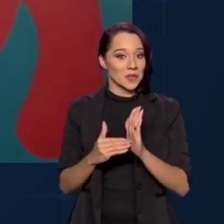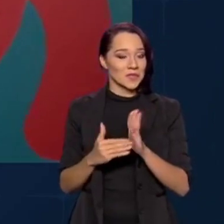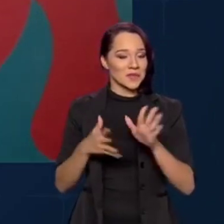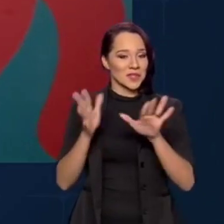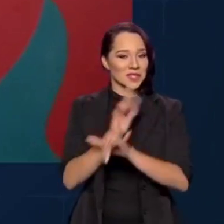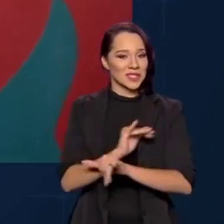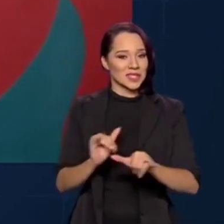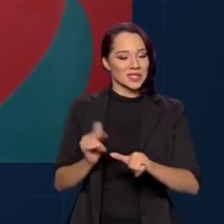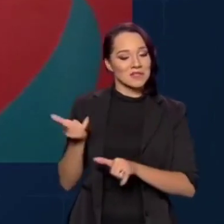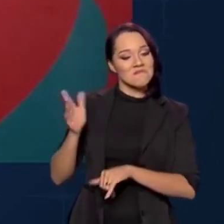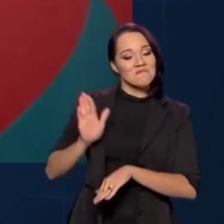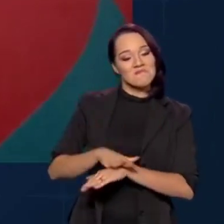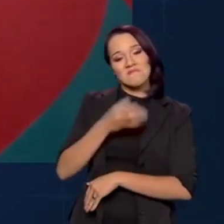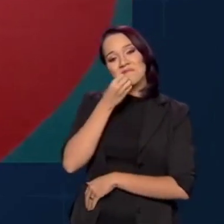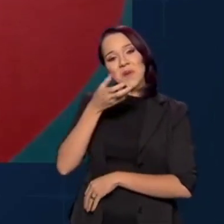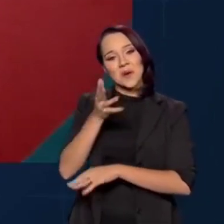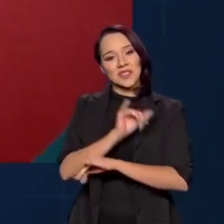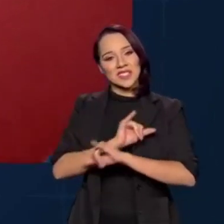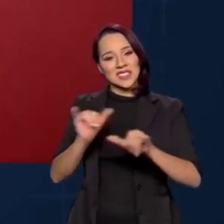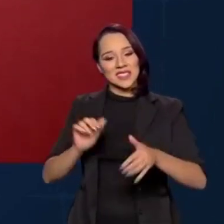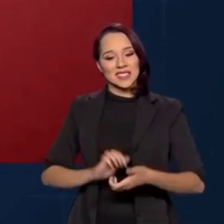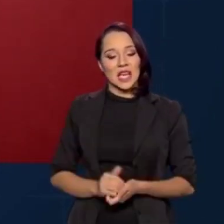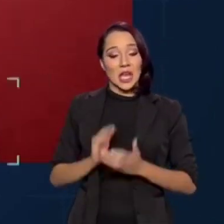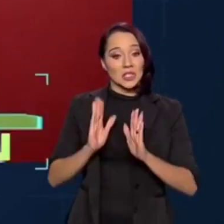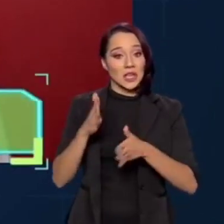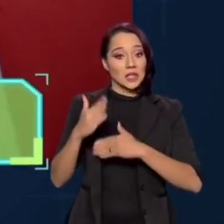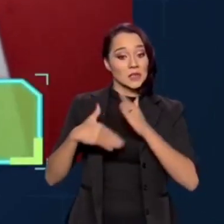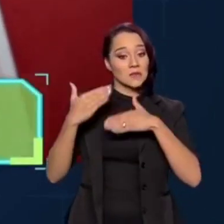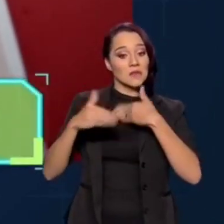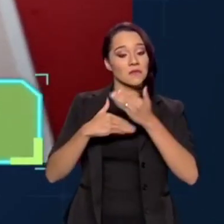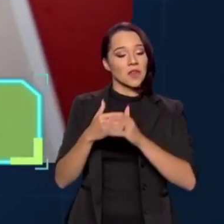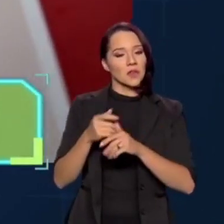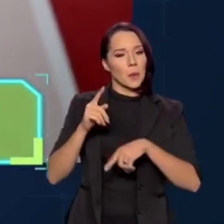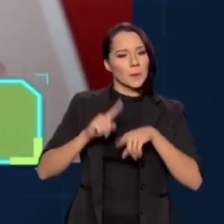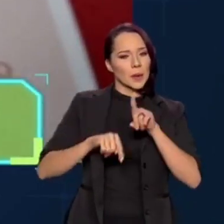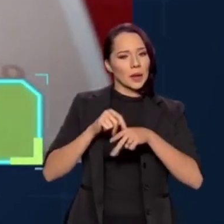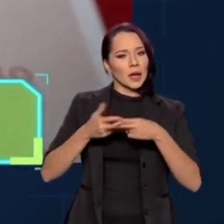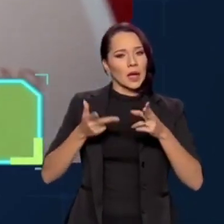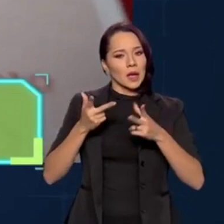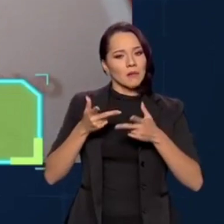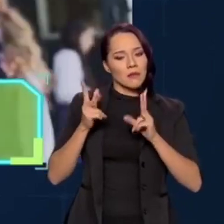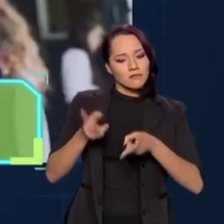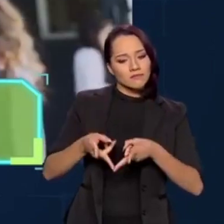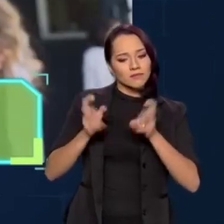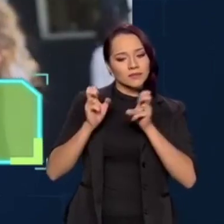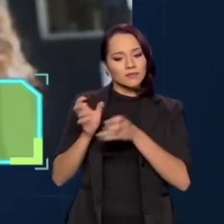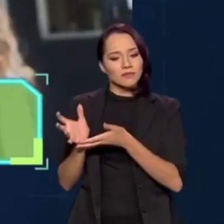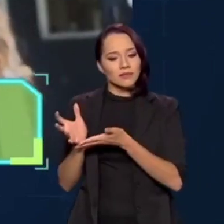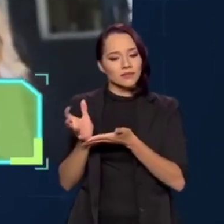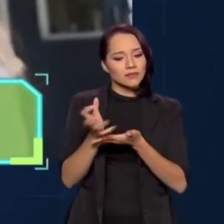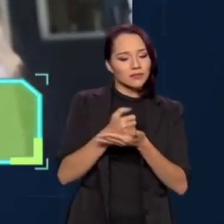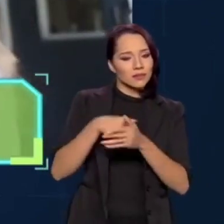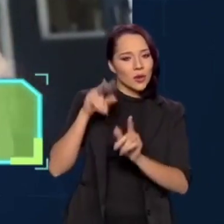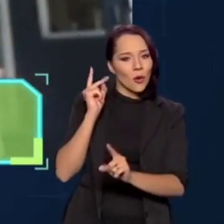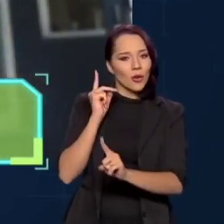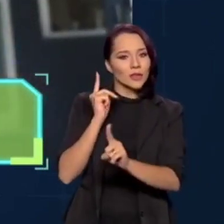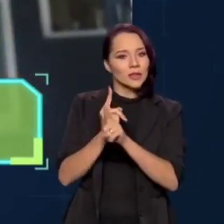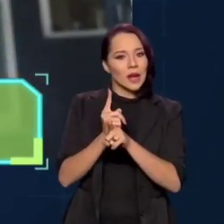giro, mais uma boa notícia. Está sendo desenvolvido um equipamento capaz de capturar e